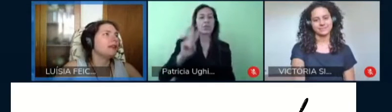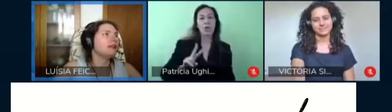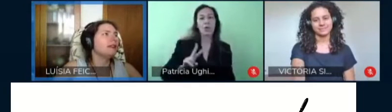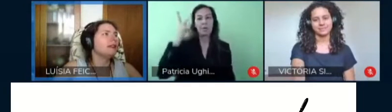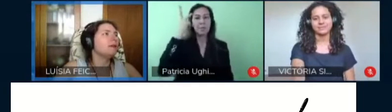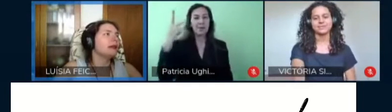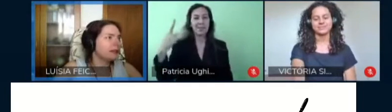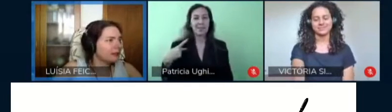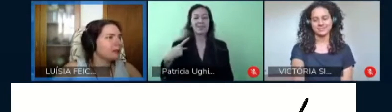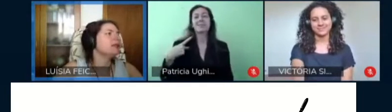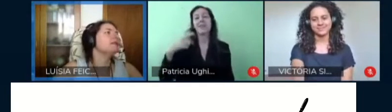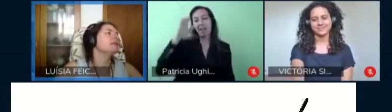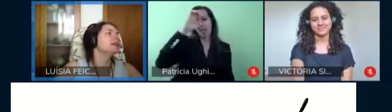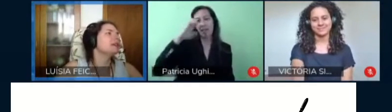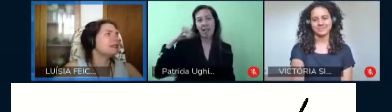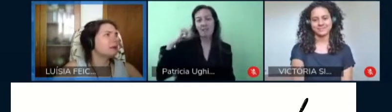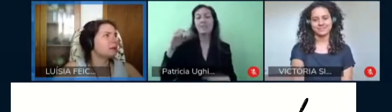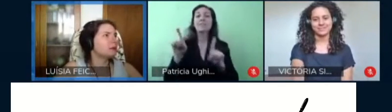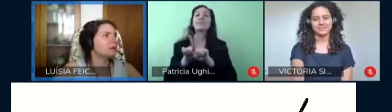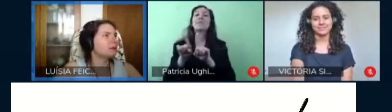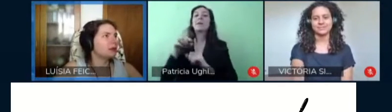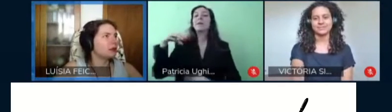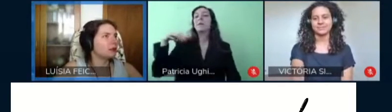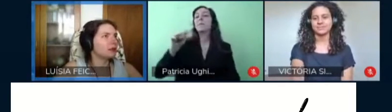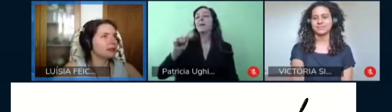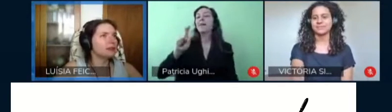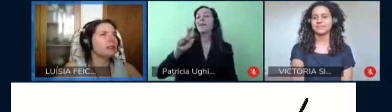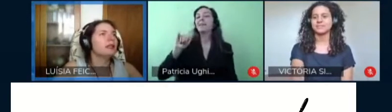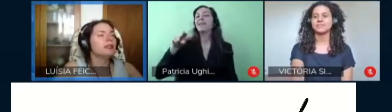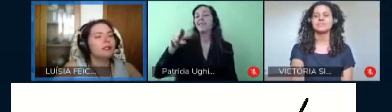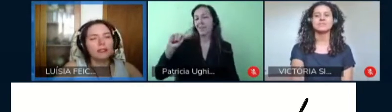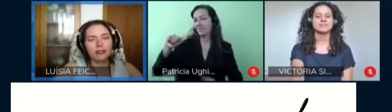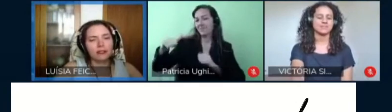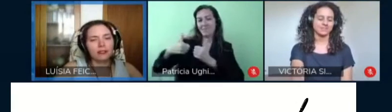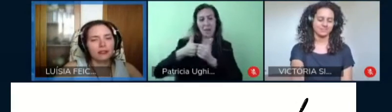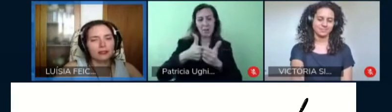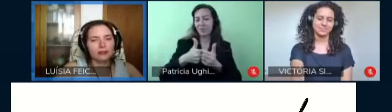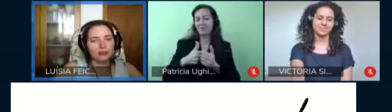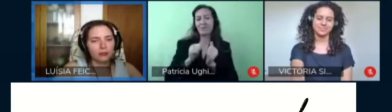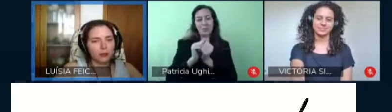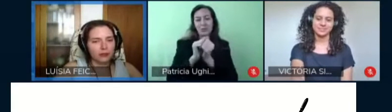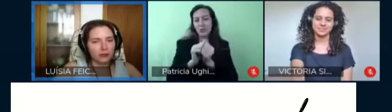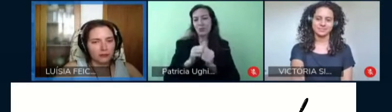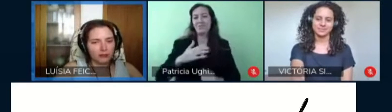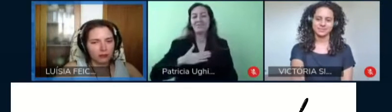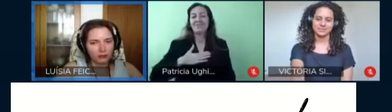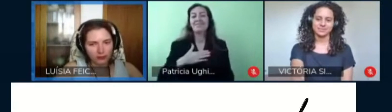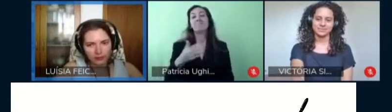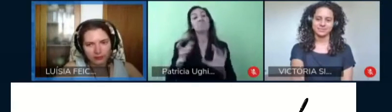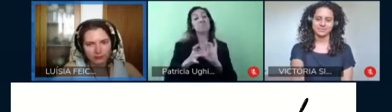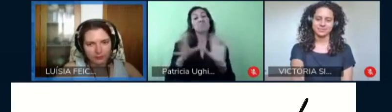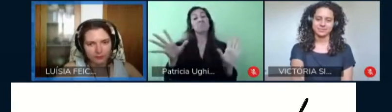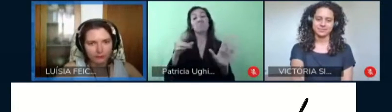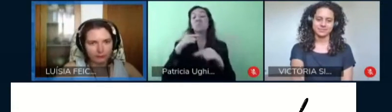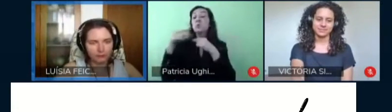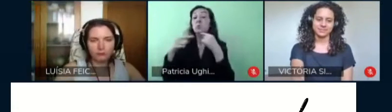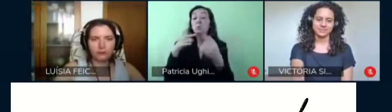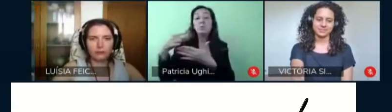e Evelyn, e Marina também, que está sempre me acompanhando. E estou à disposição para mais